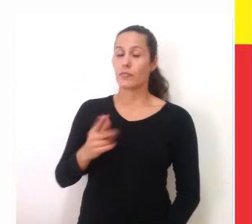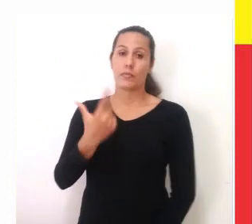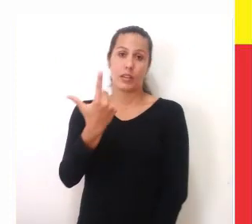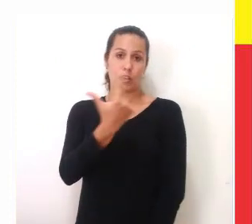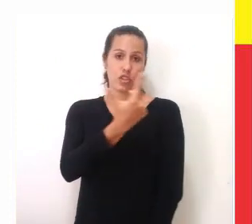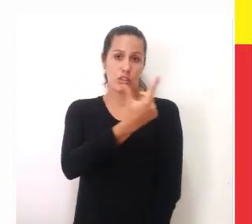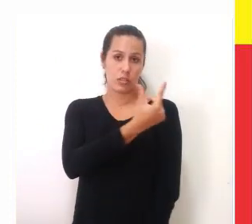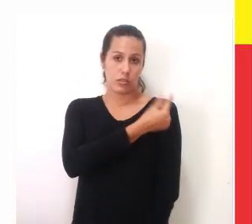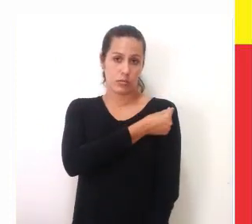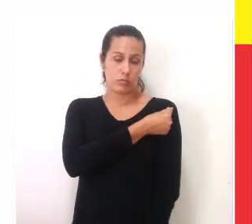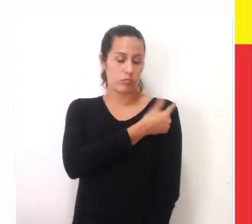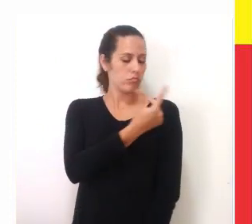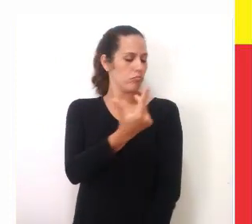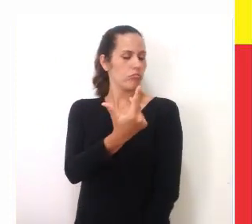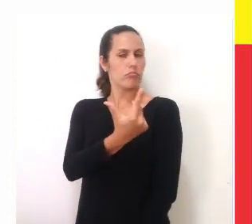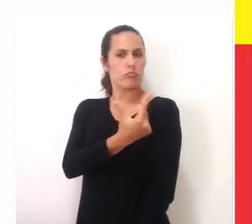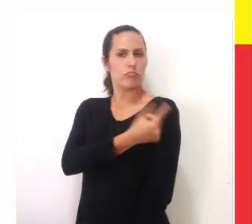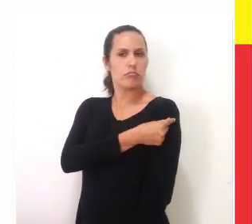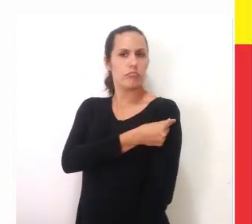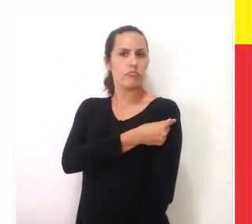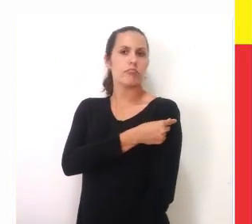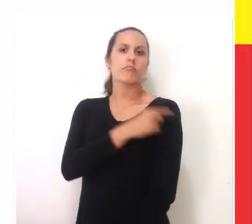só a imagem. A